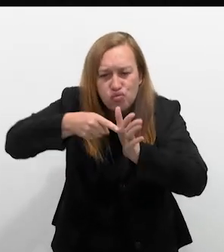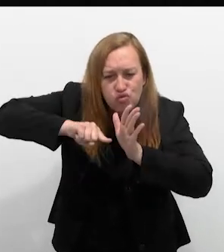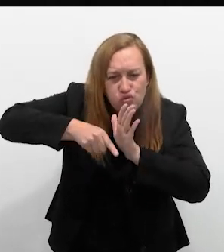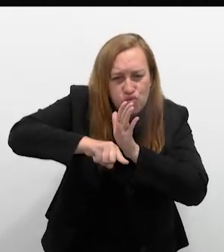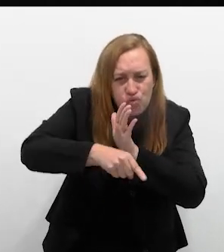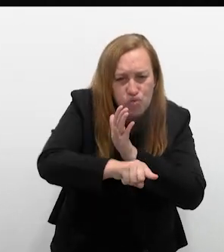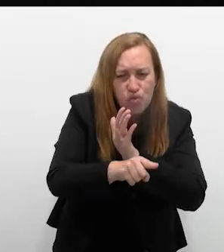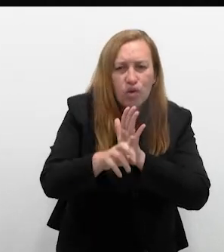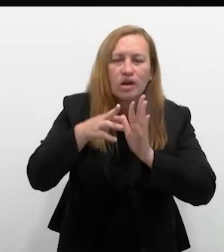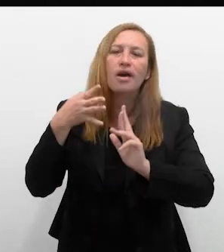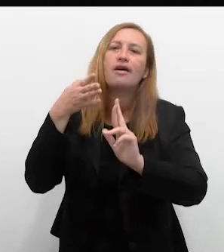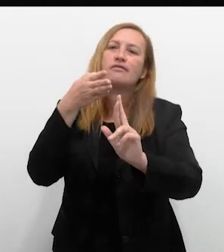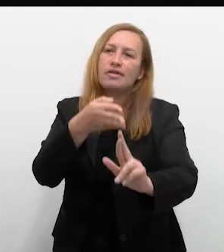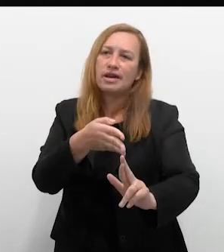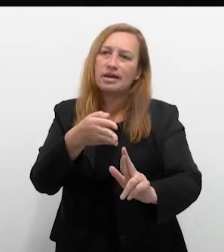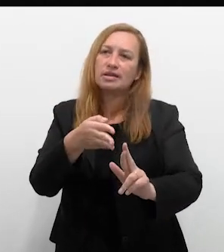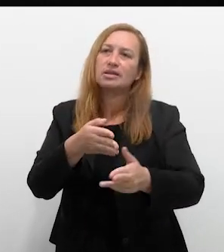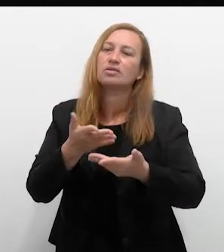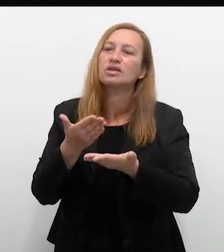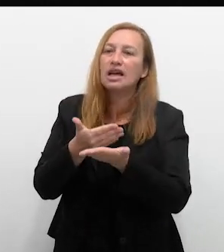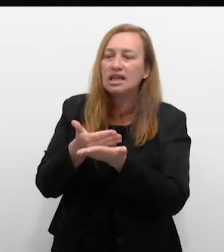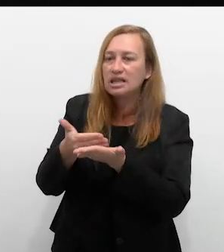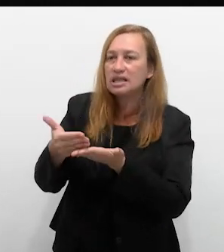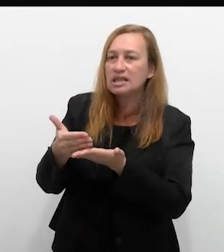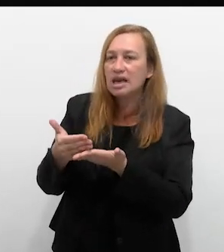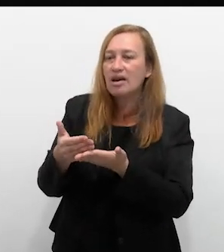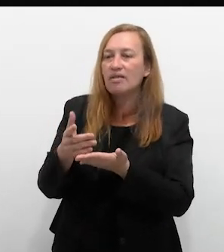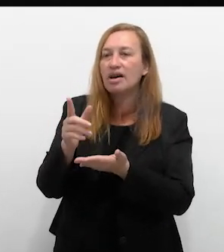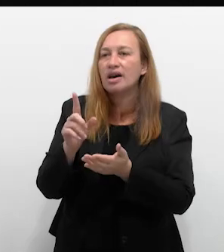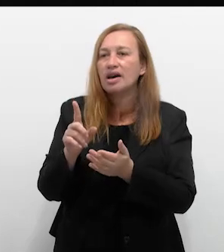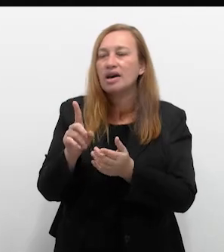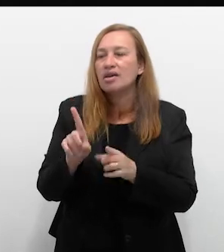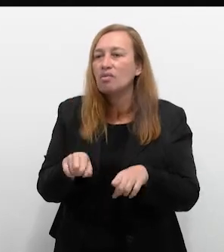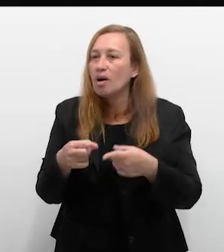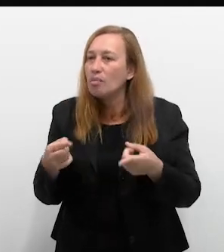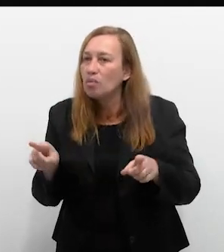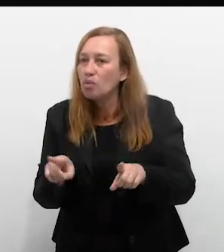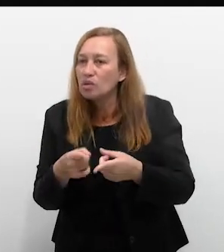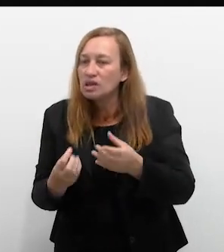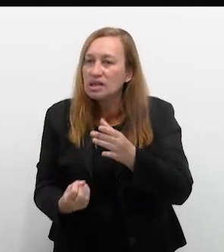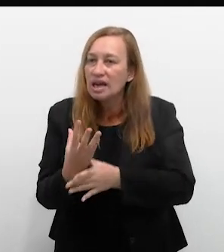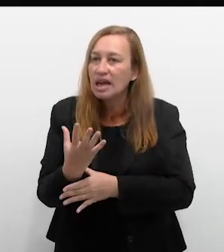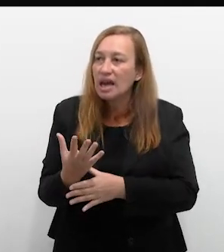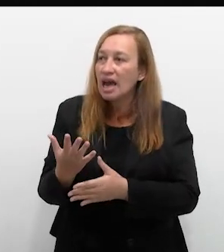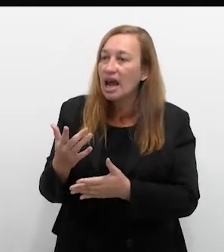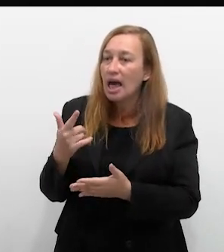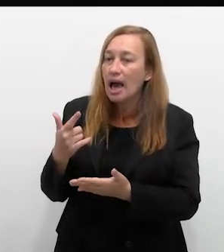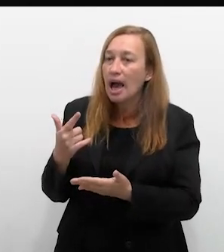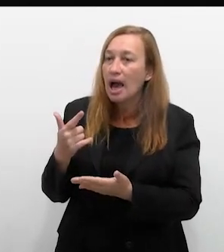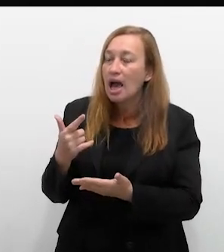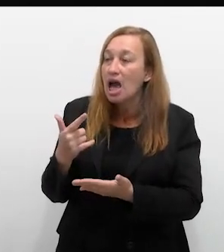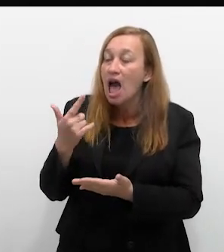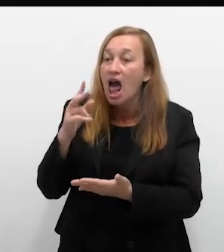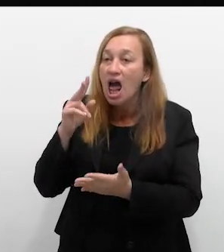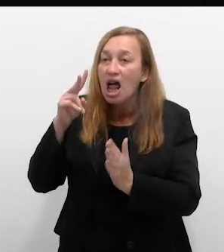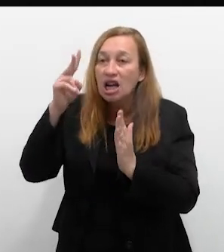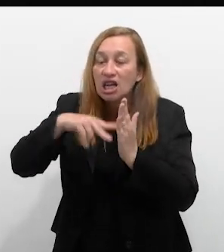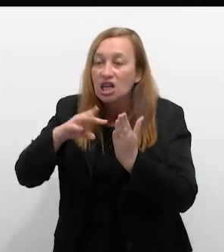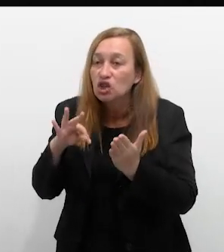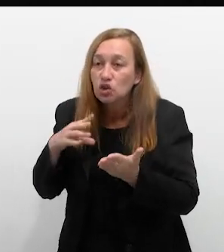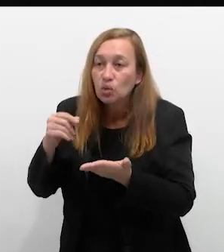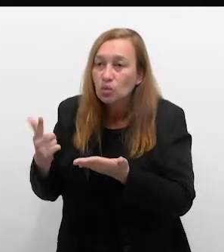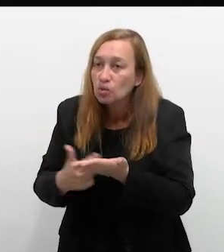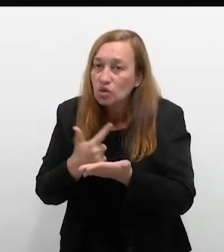muita pesquisa, em muita consulta, em muita referência. Ela, quando começava o enredo, ela mandava vir da livraria todos os livros